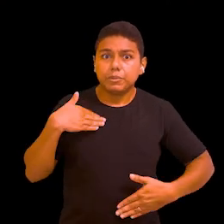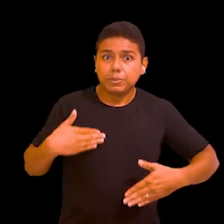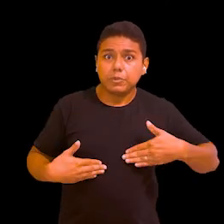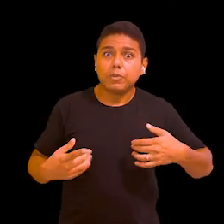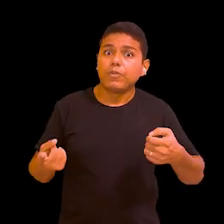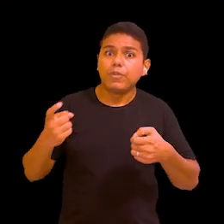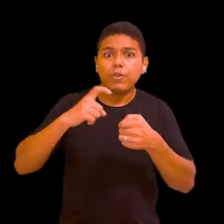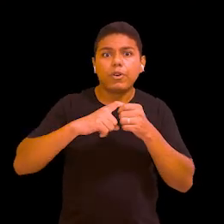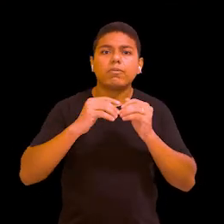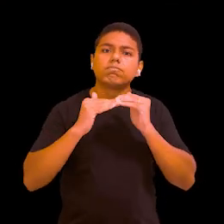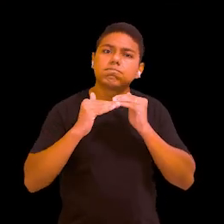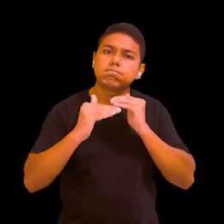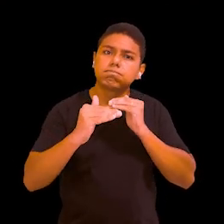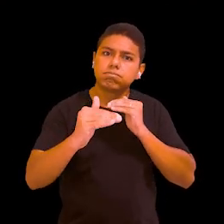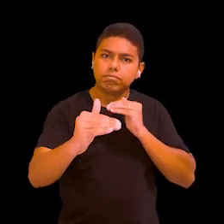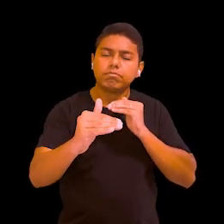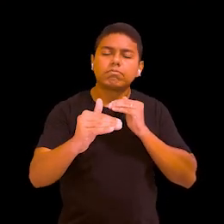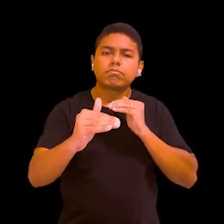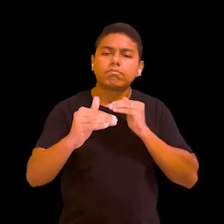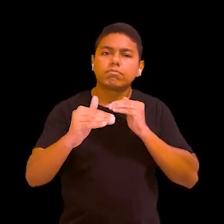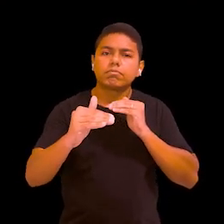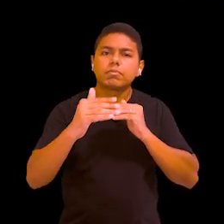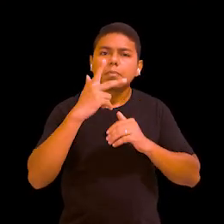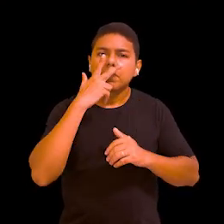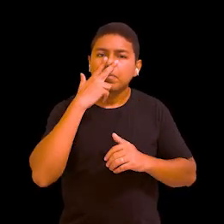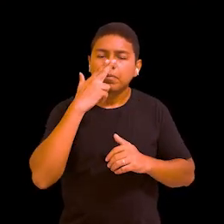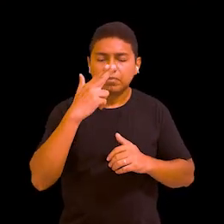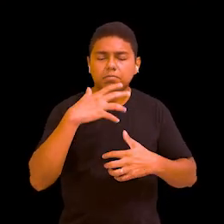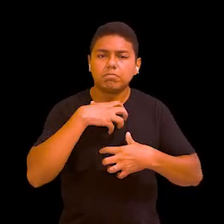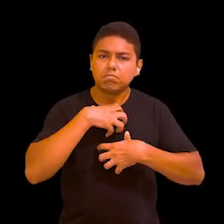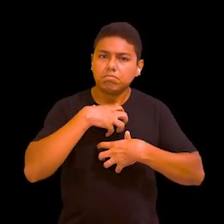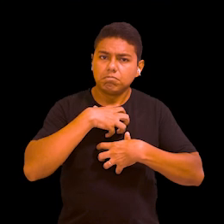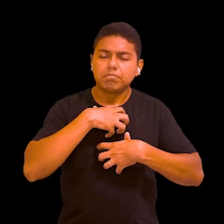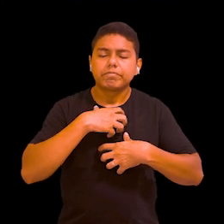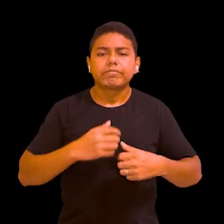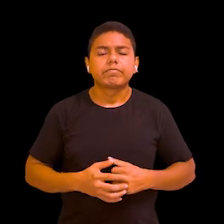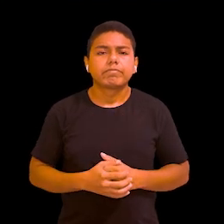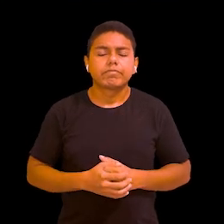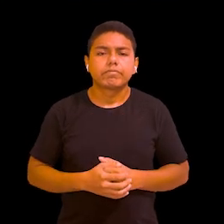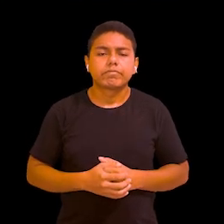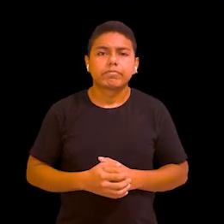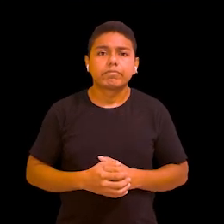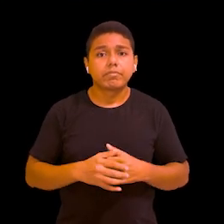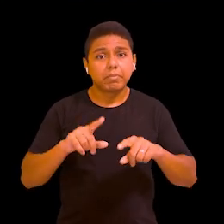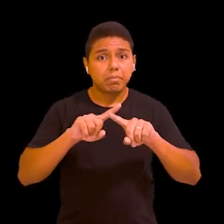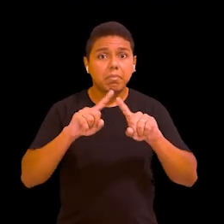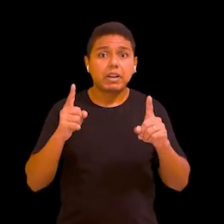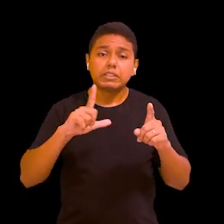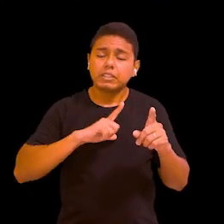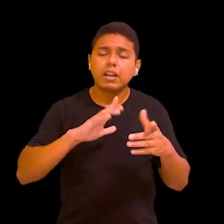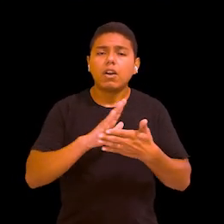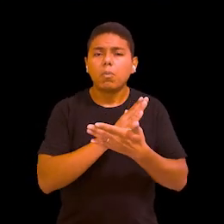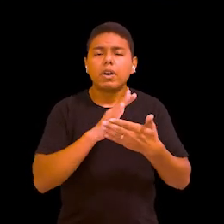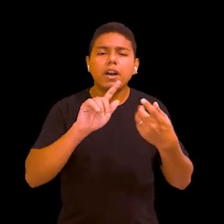volte ao estado pré-gravídico, de uma forma geral. No entanto, há adaptações